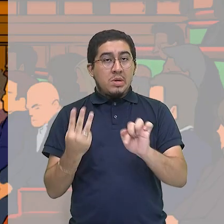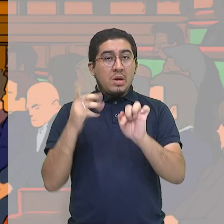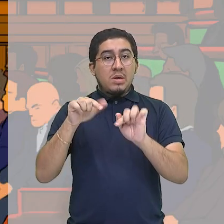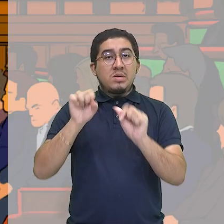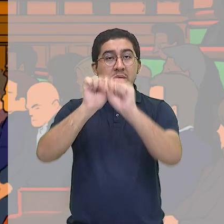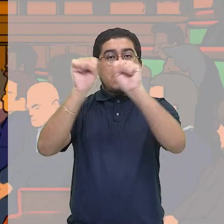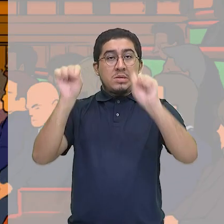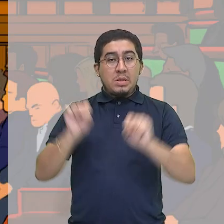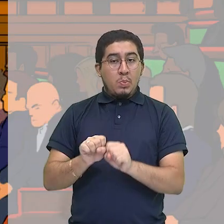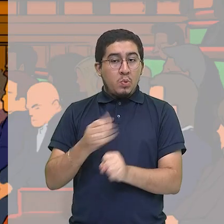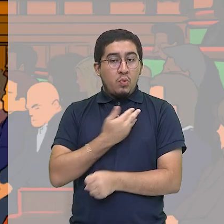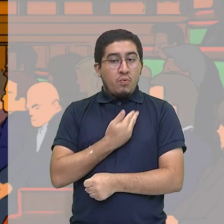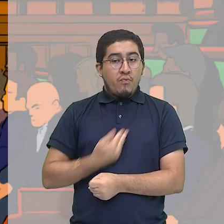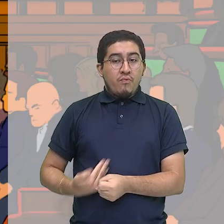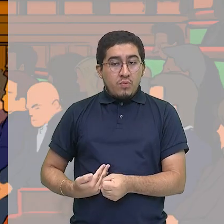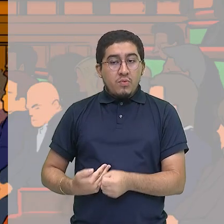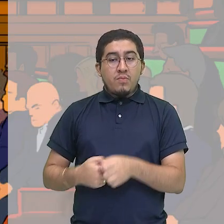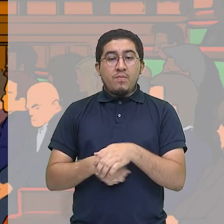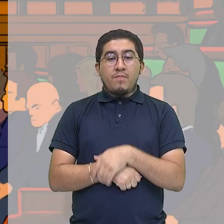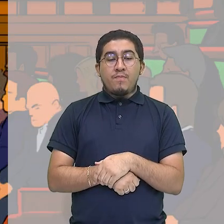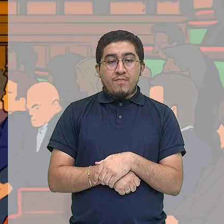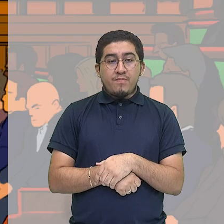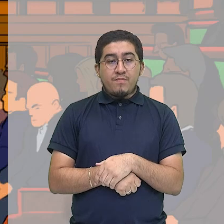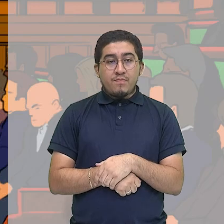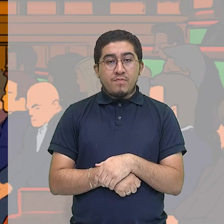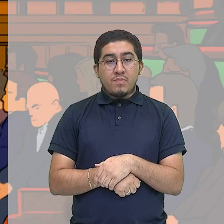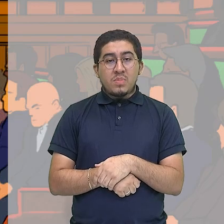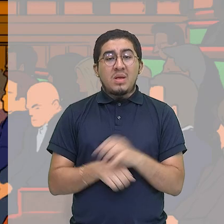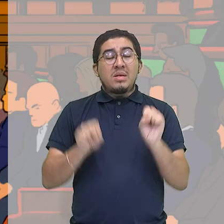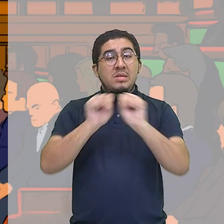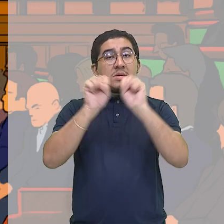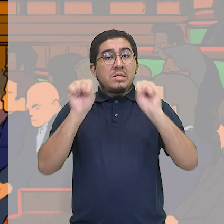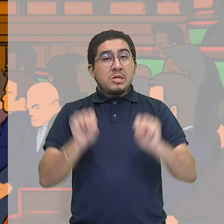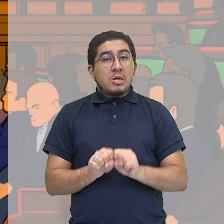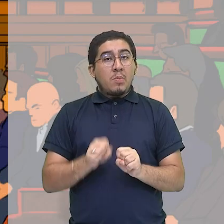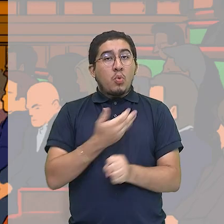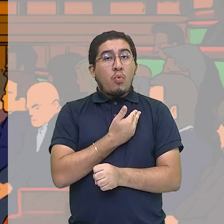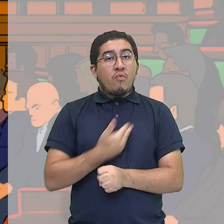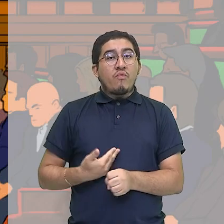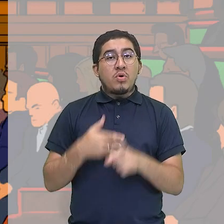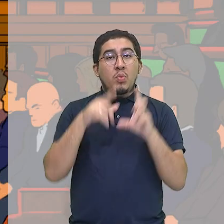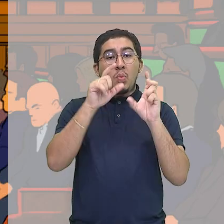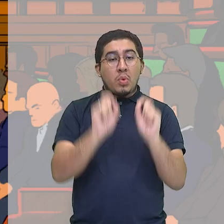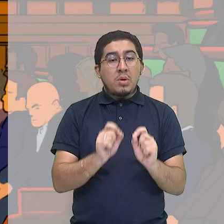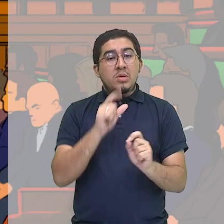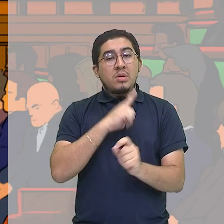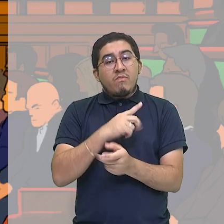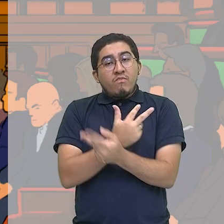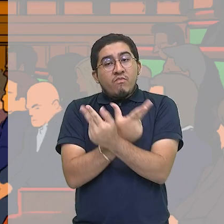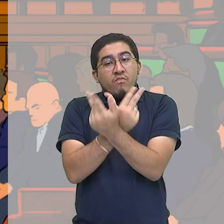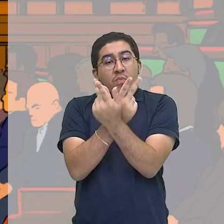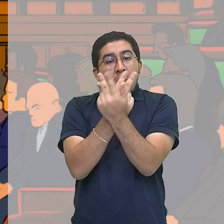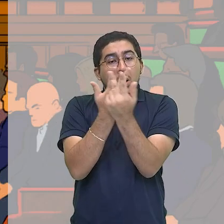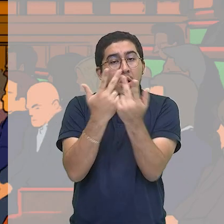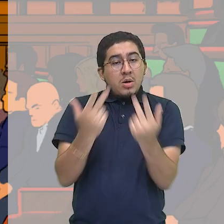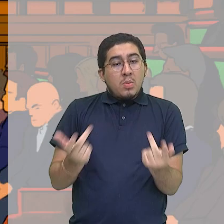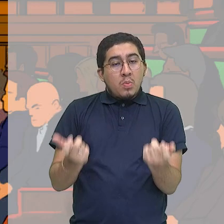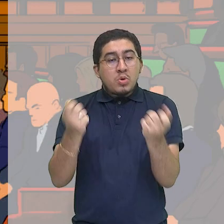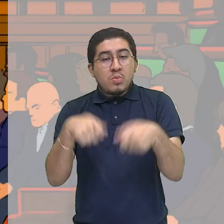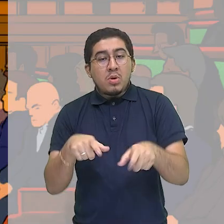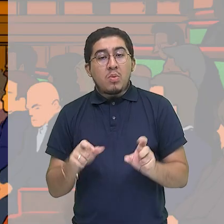sistemas de governo e entende-se por sistemas de governo as diversas maneiras como